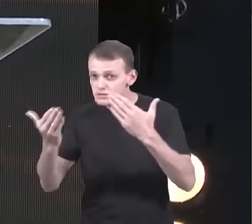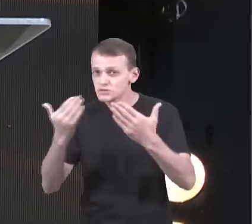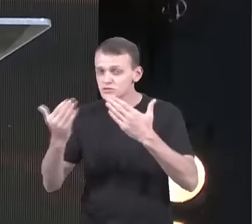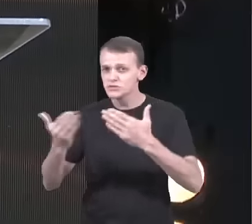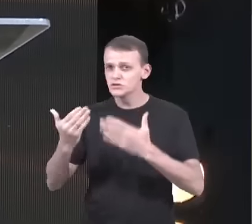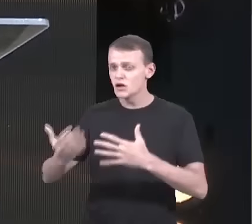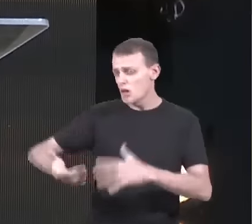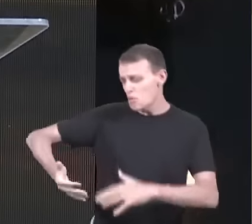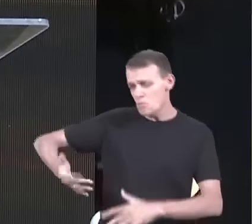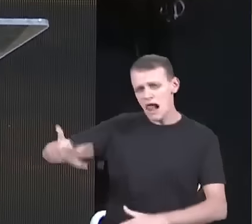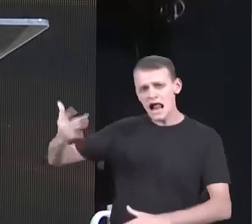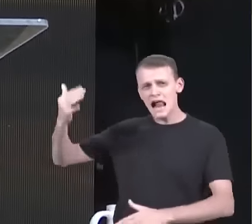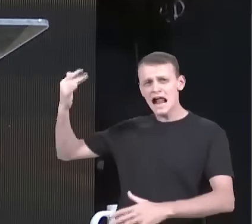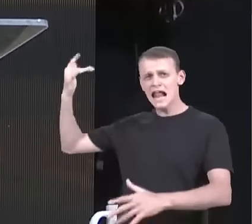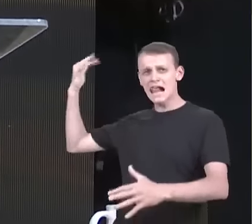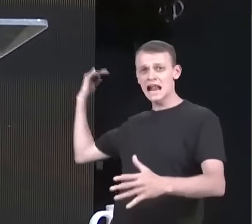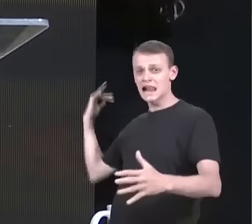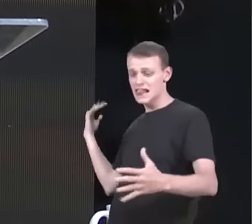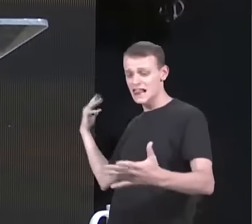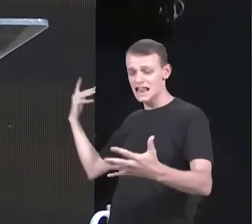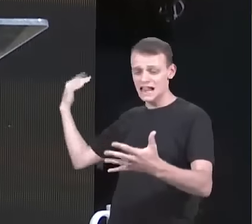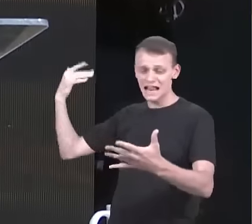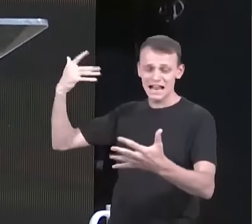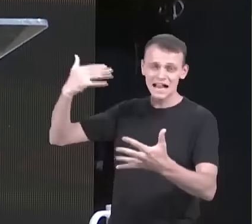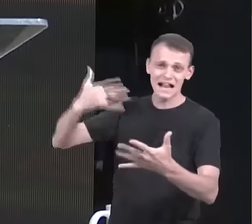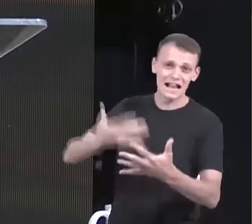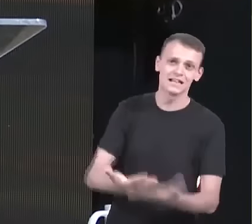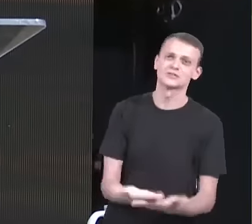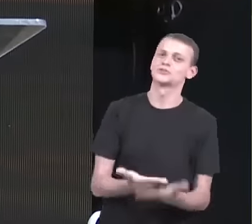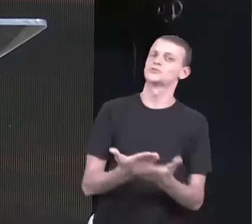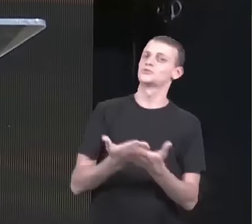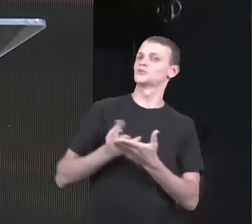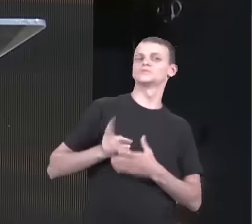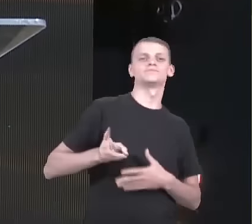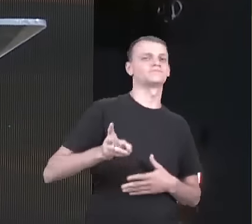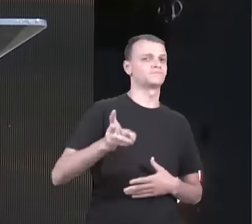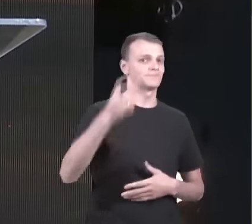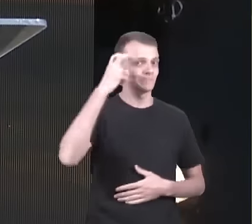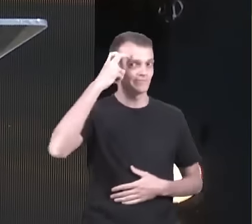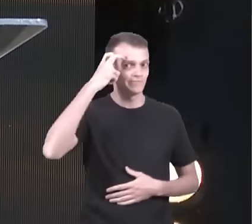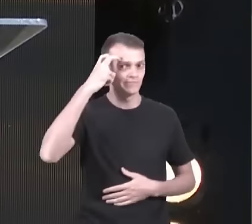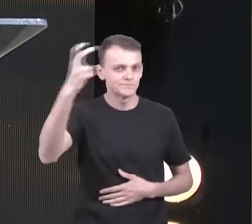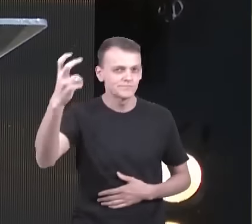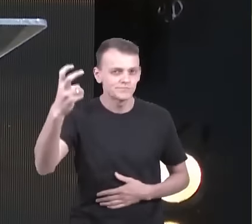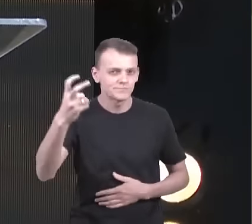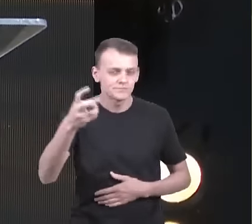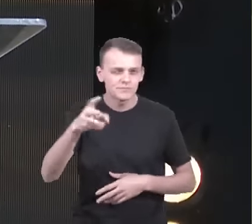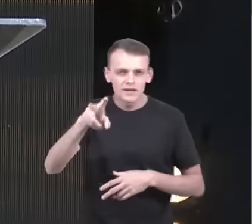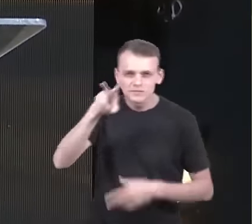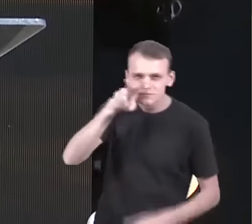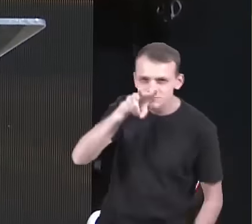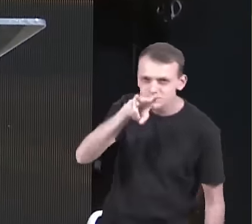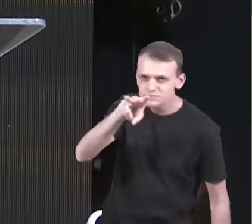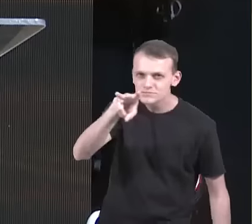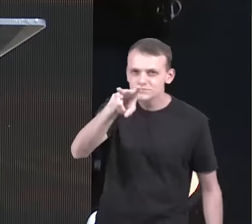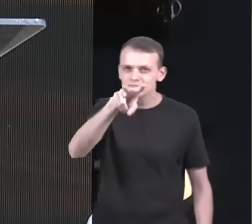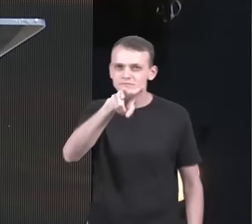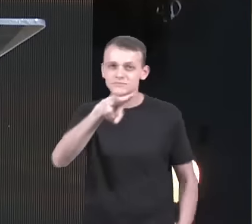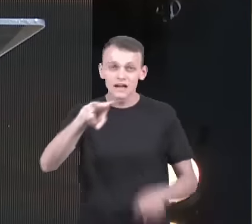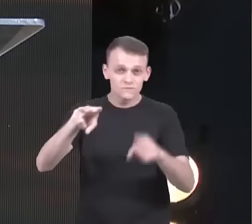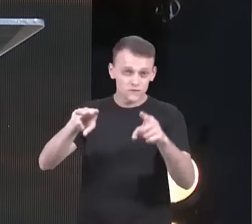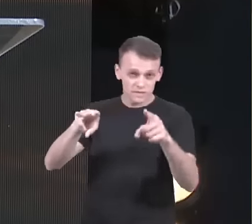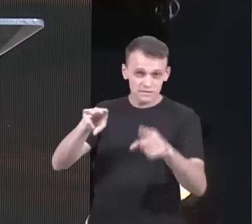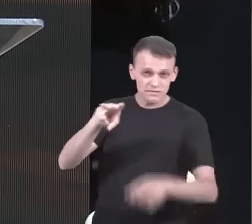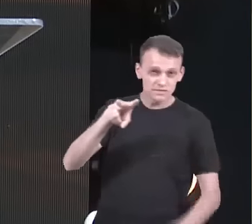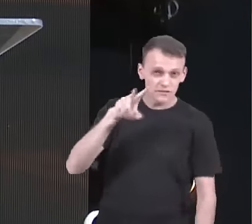desde o início. E há demônios familiares que ficam observando onde você é forte,